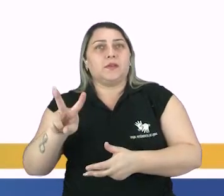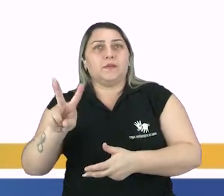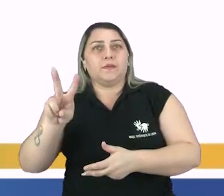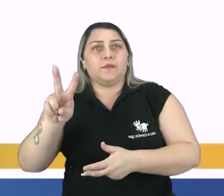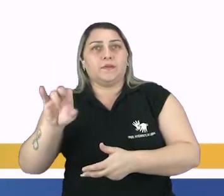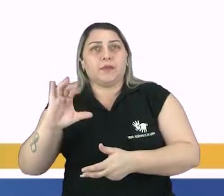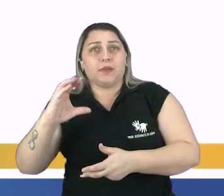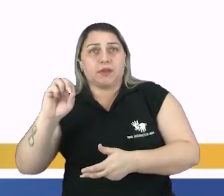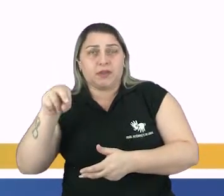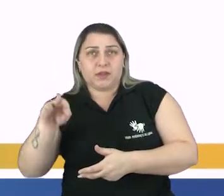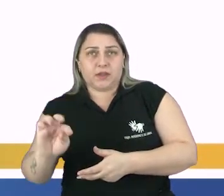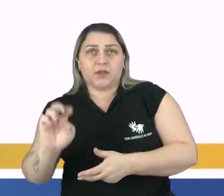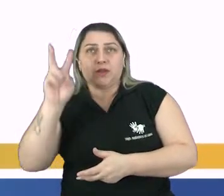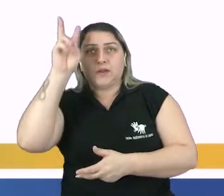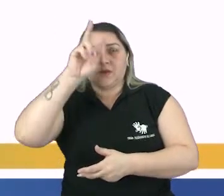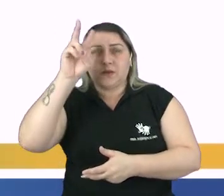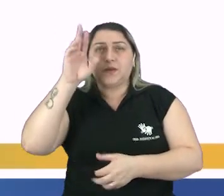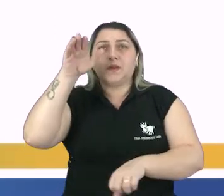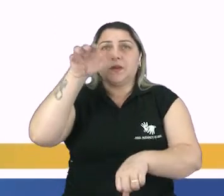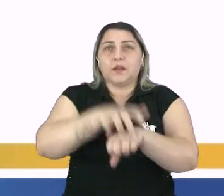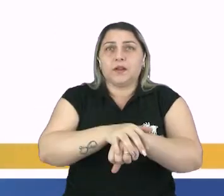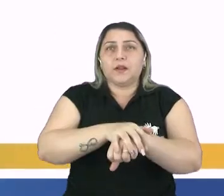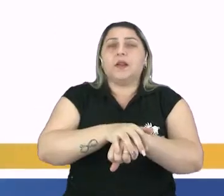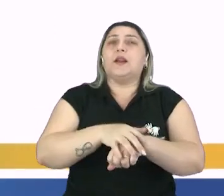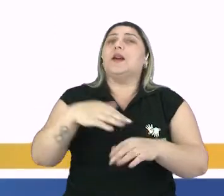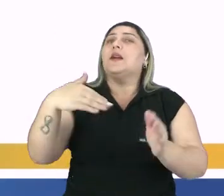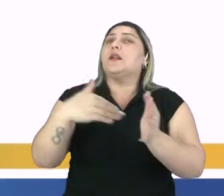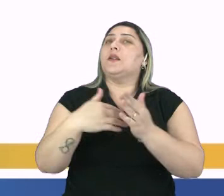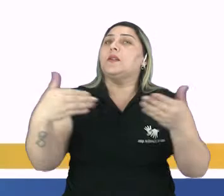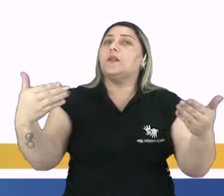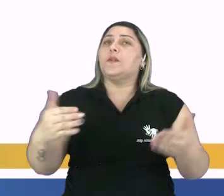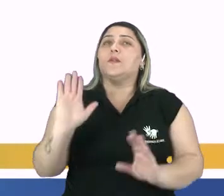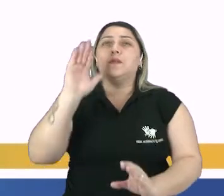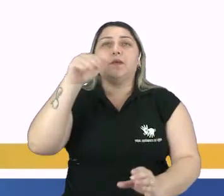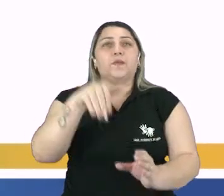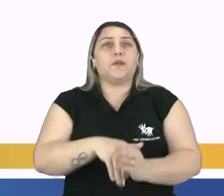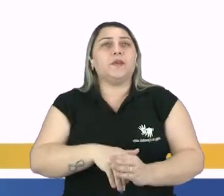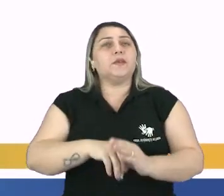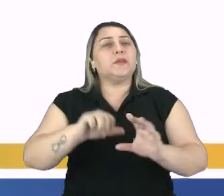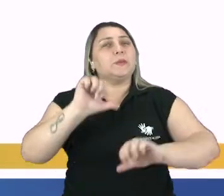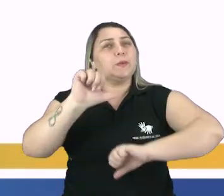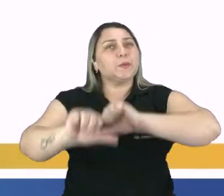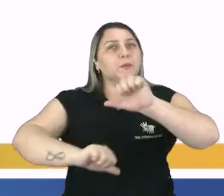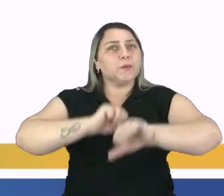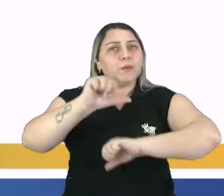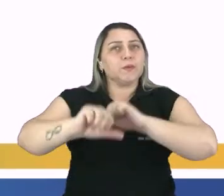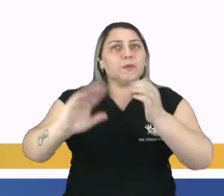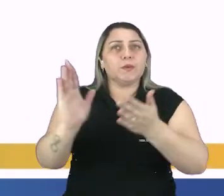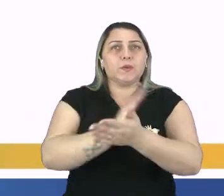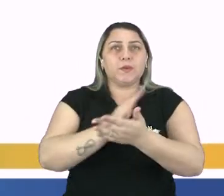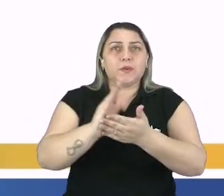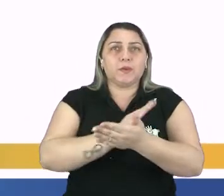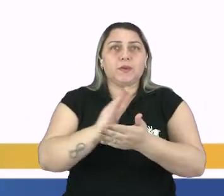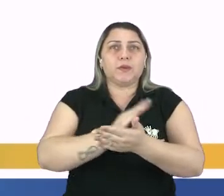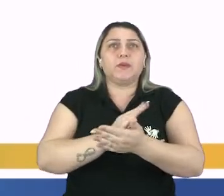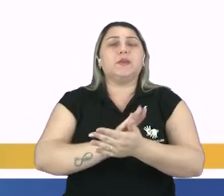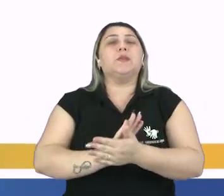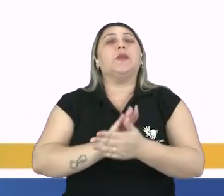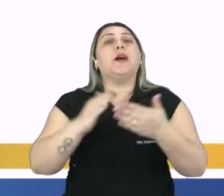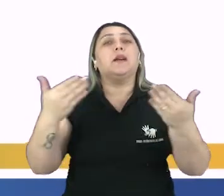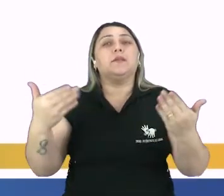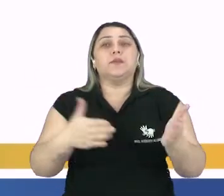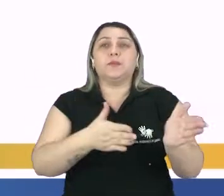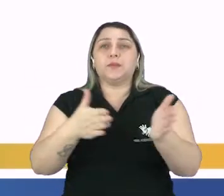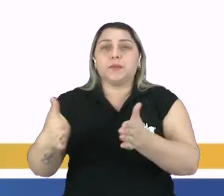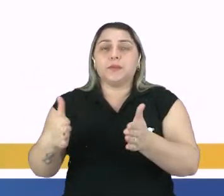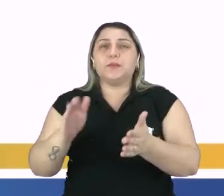Vicente. Da nossa história colonial até o momento atual, o voto sofreu grandes transformações e alguns fatos se destacam